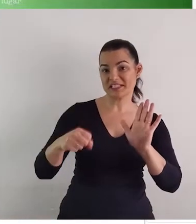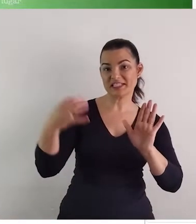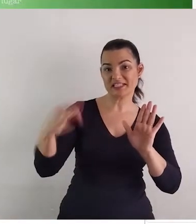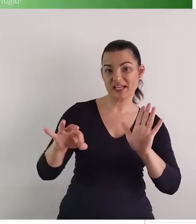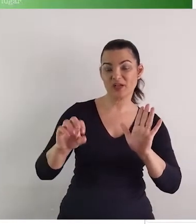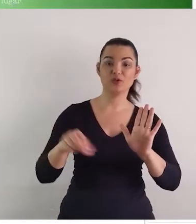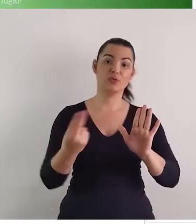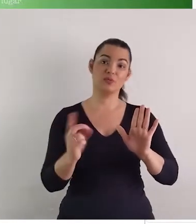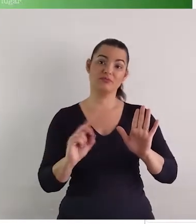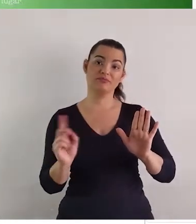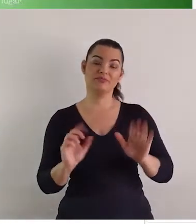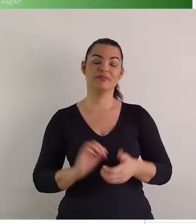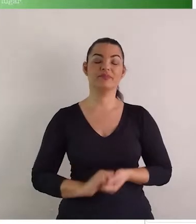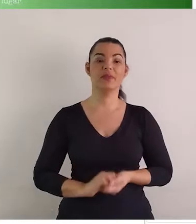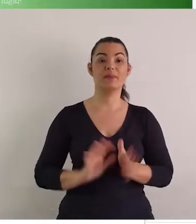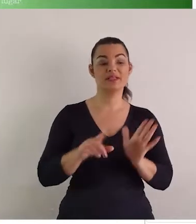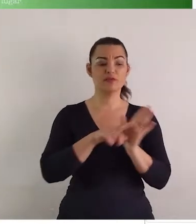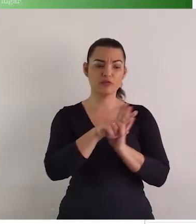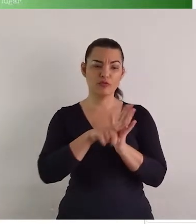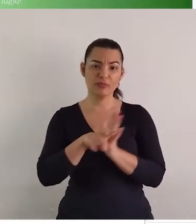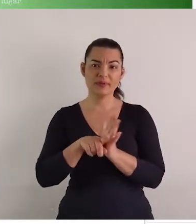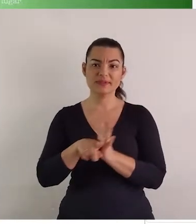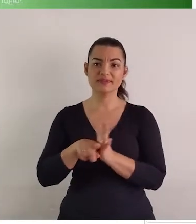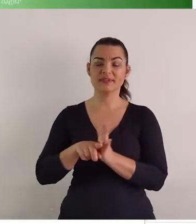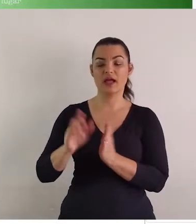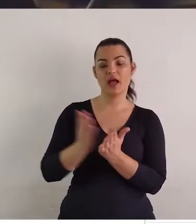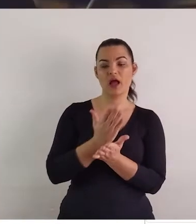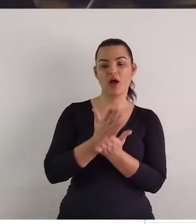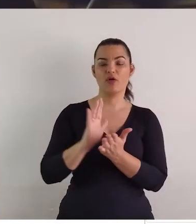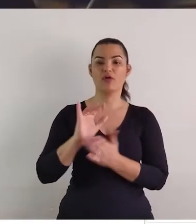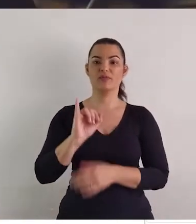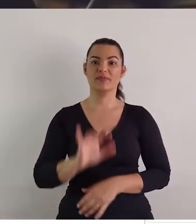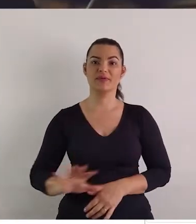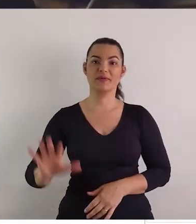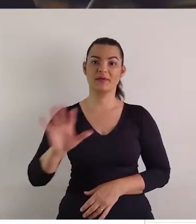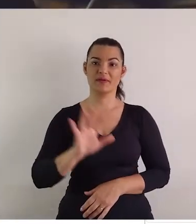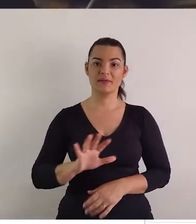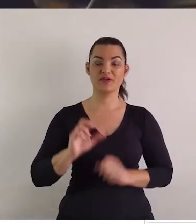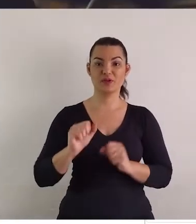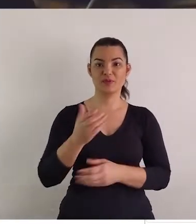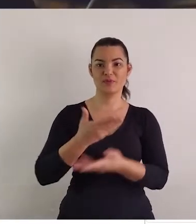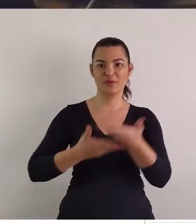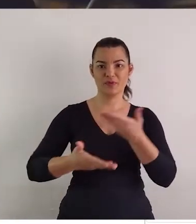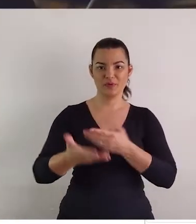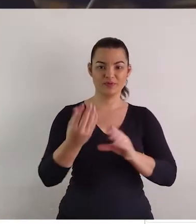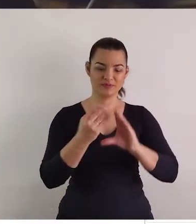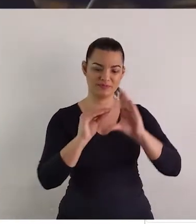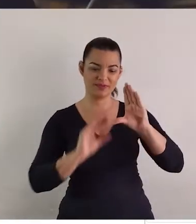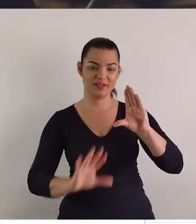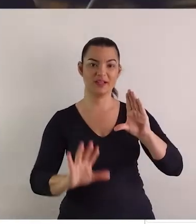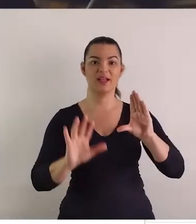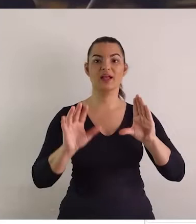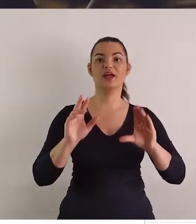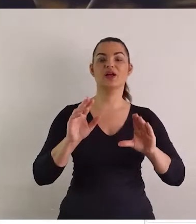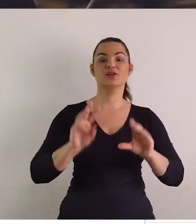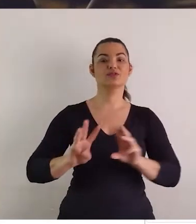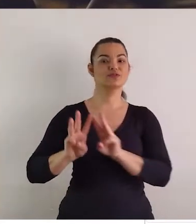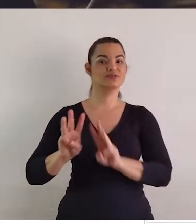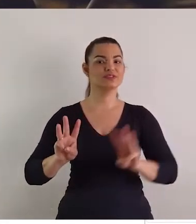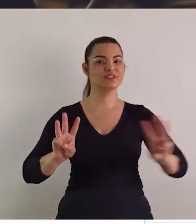algumas imagens que possam ser compartilhadas com vocês em um site de busca de imagens que é